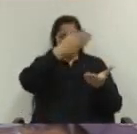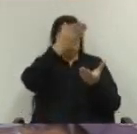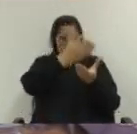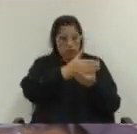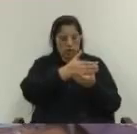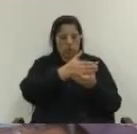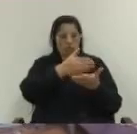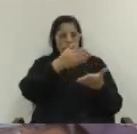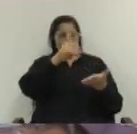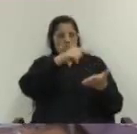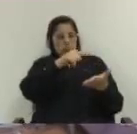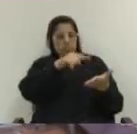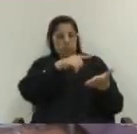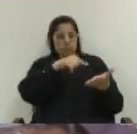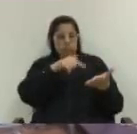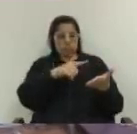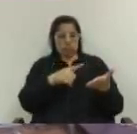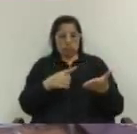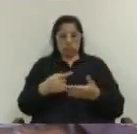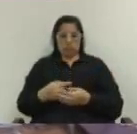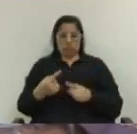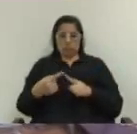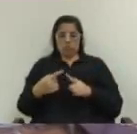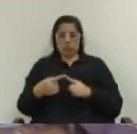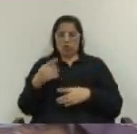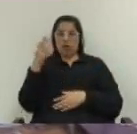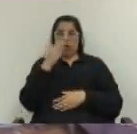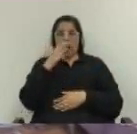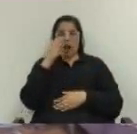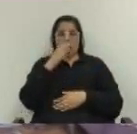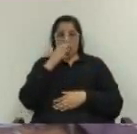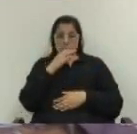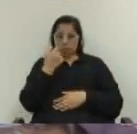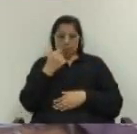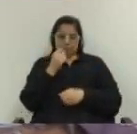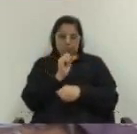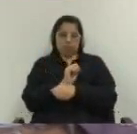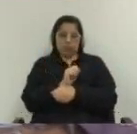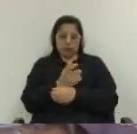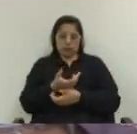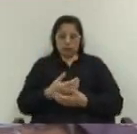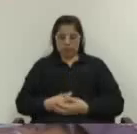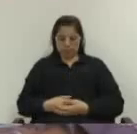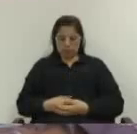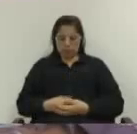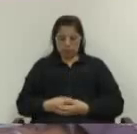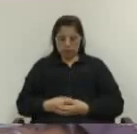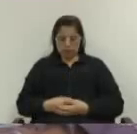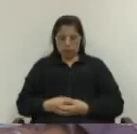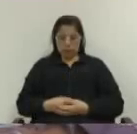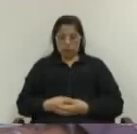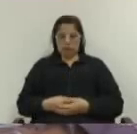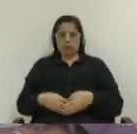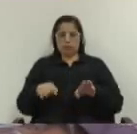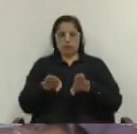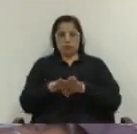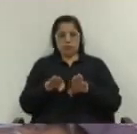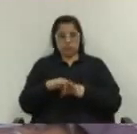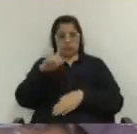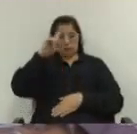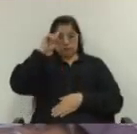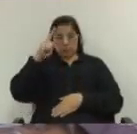municipal declarar estado de emergência devido à epidemia da doença em Limeira. Determina o bloqueio